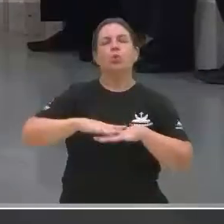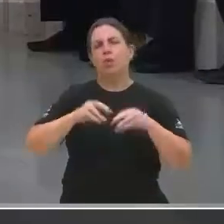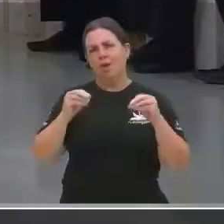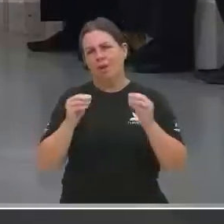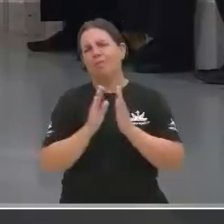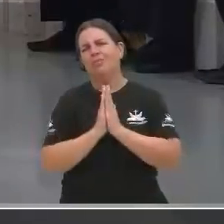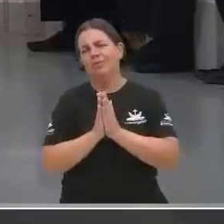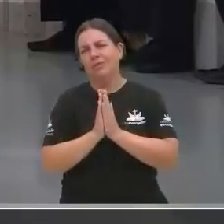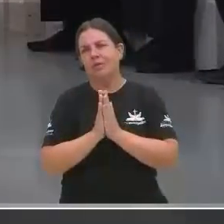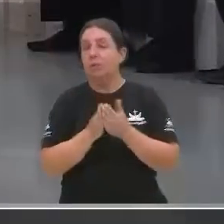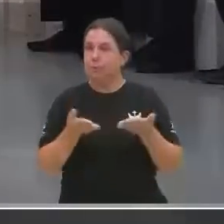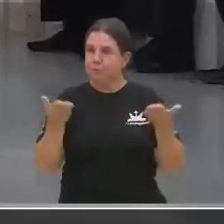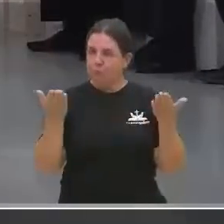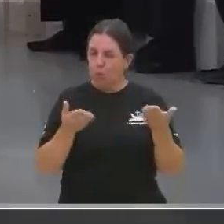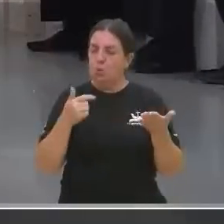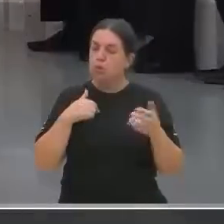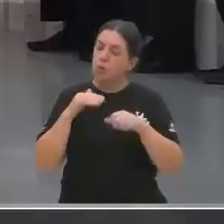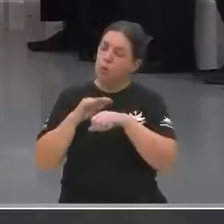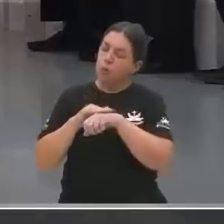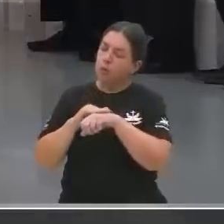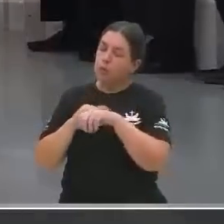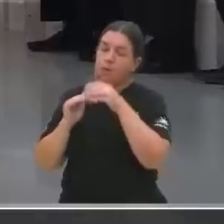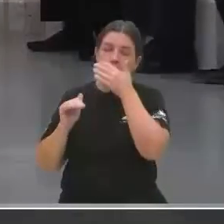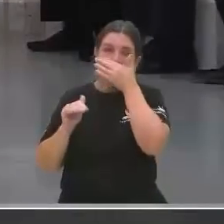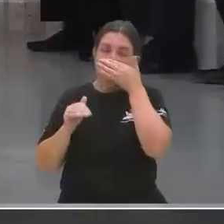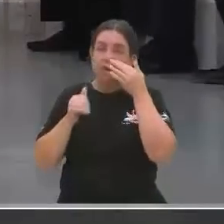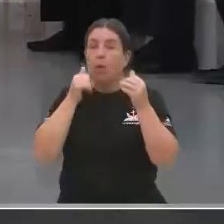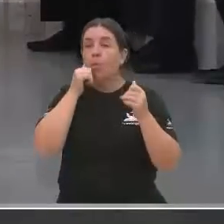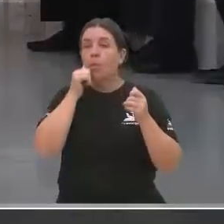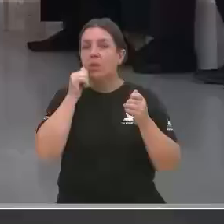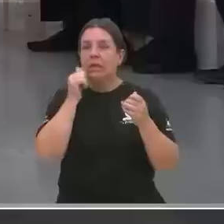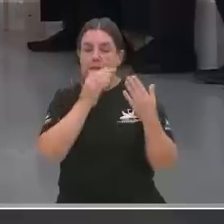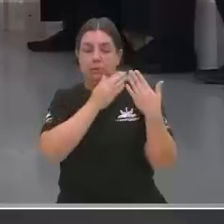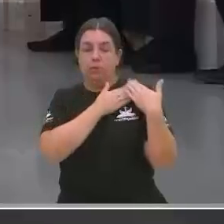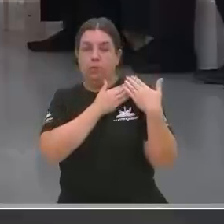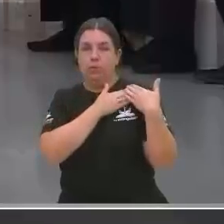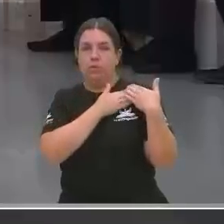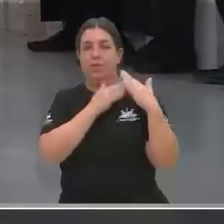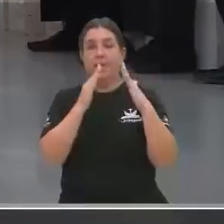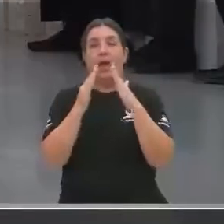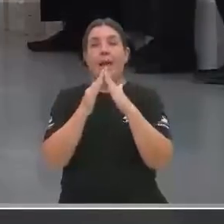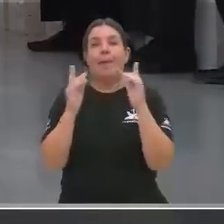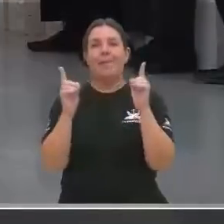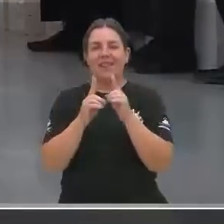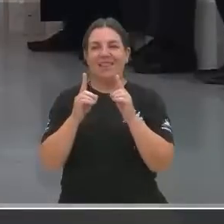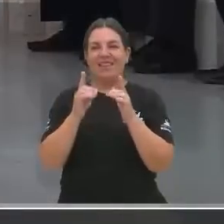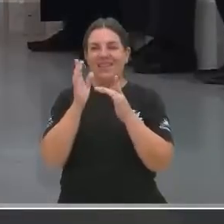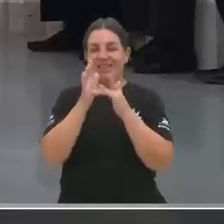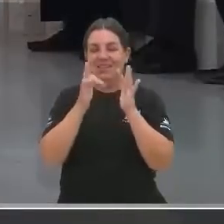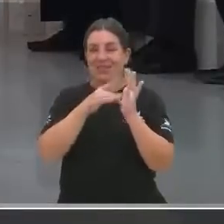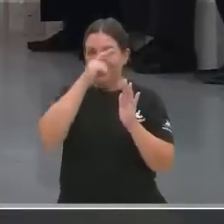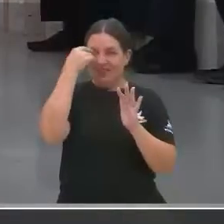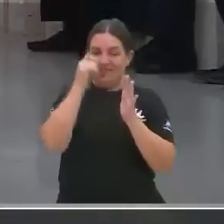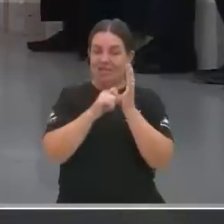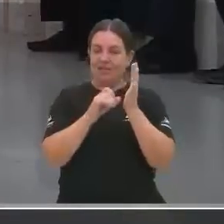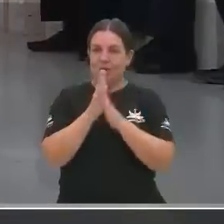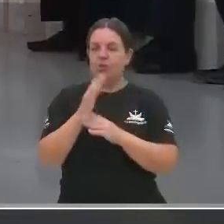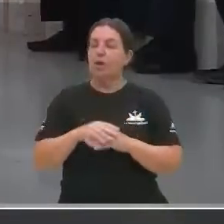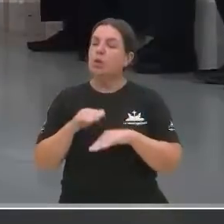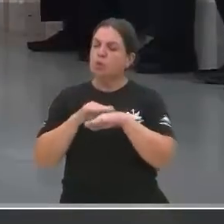hoje mesmo eu falava com uma mensageira líder da Capelinha de Jesus das santas